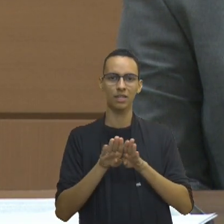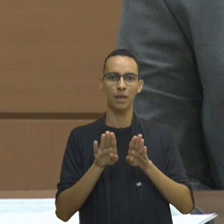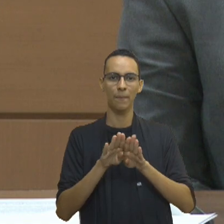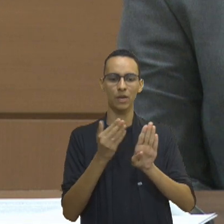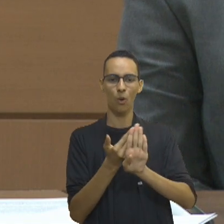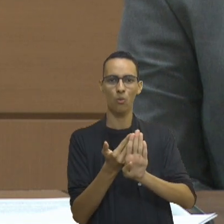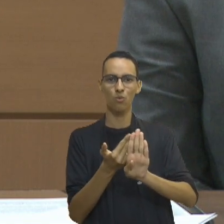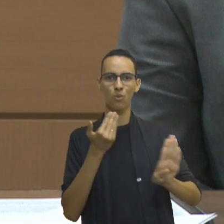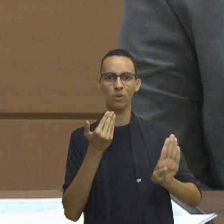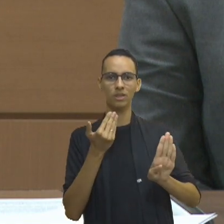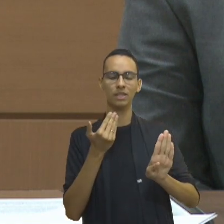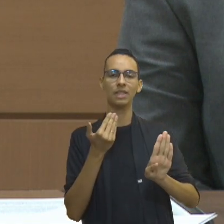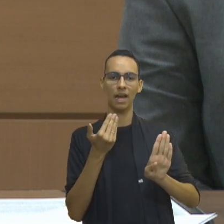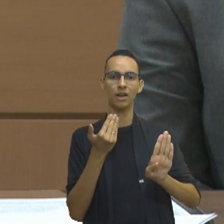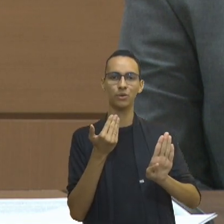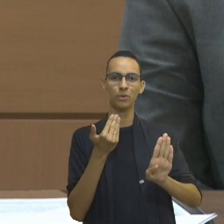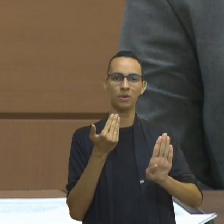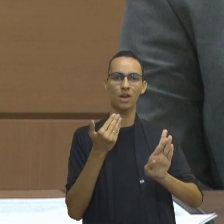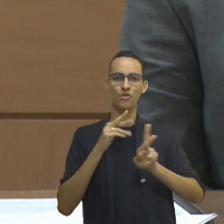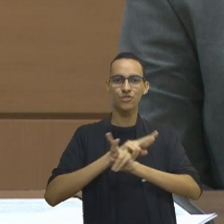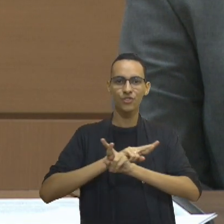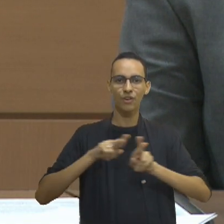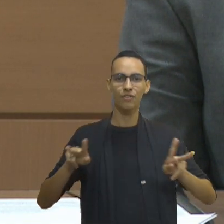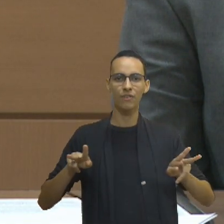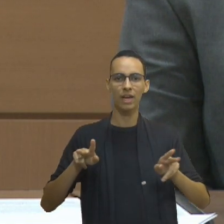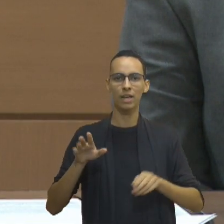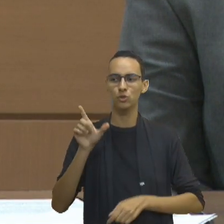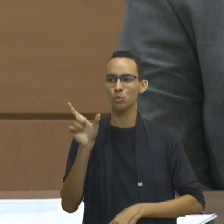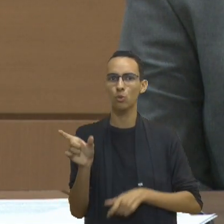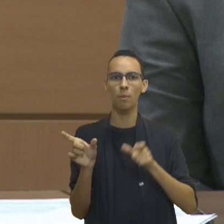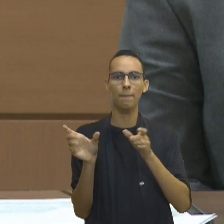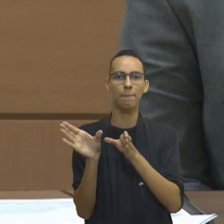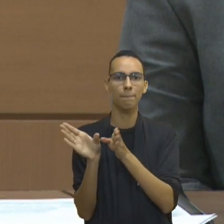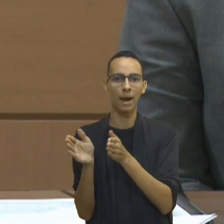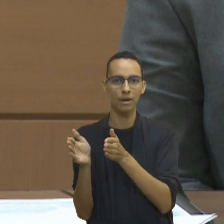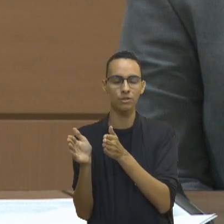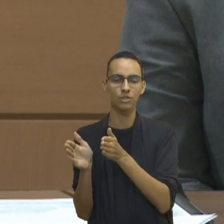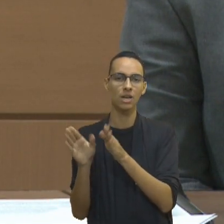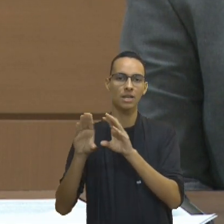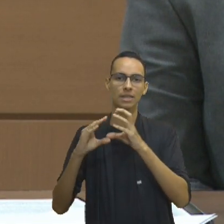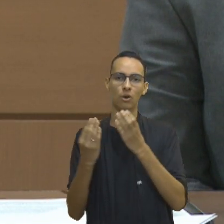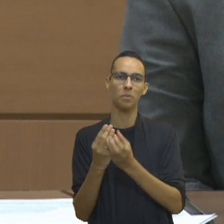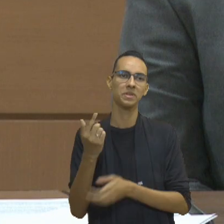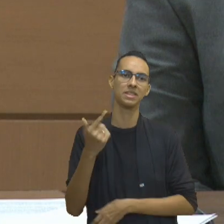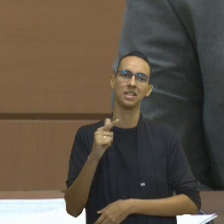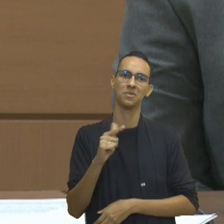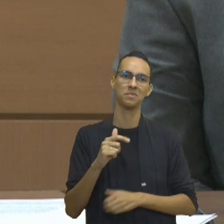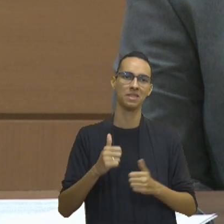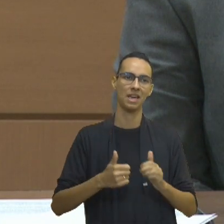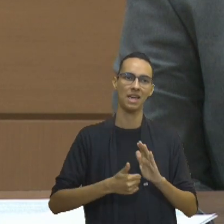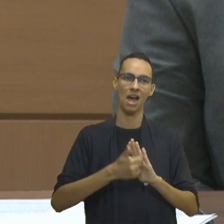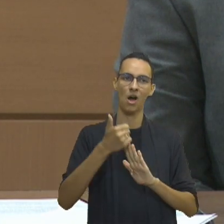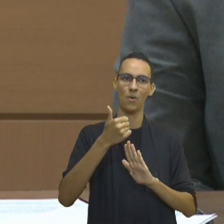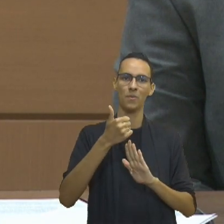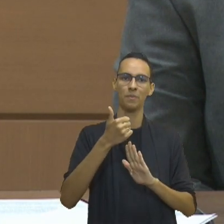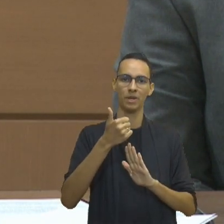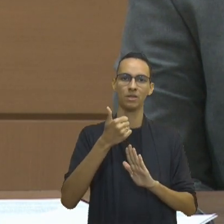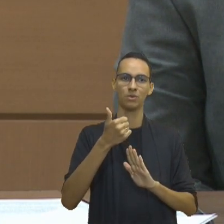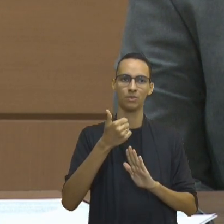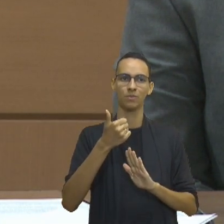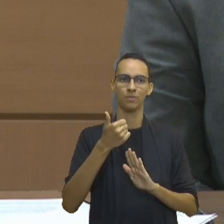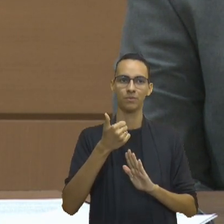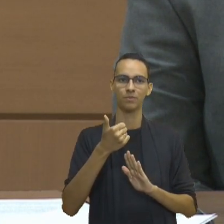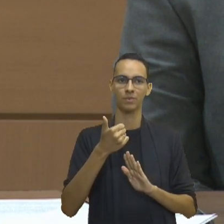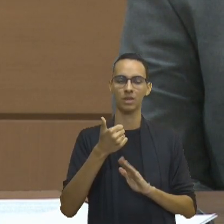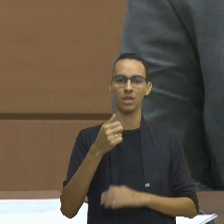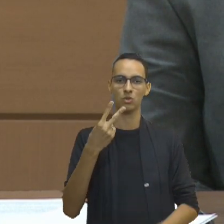do que vem sendo sugerido por uma parte da comunidade, não houve aumento nos casos em